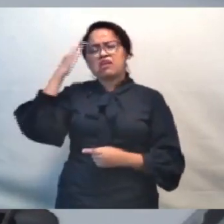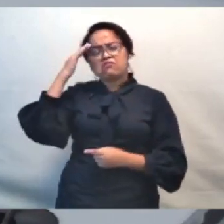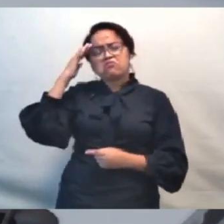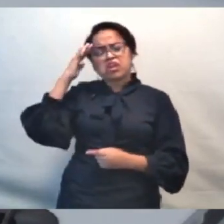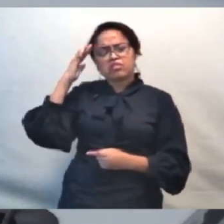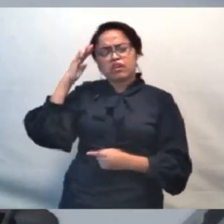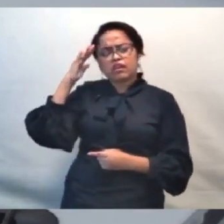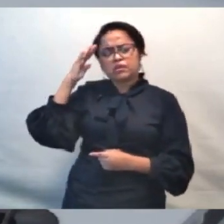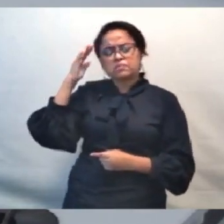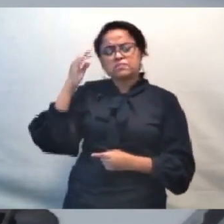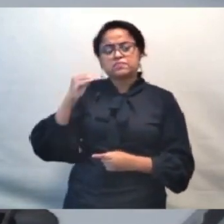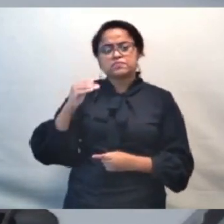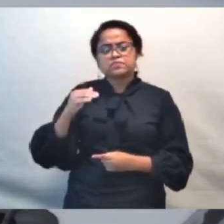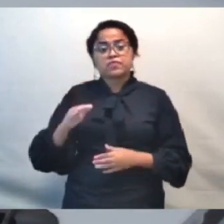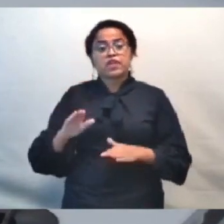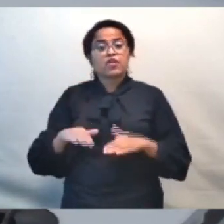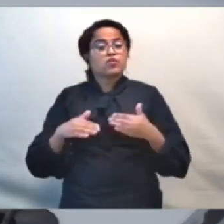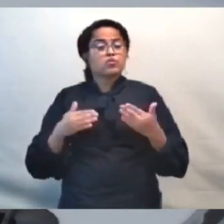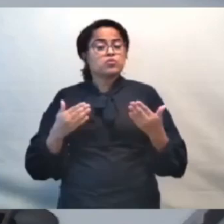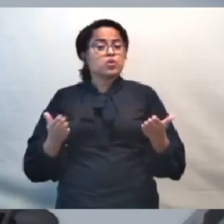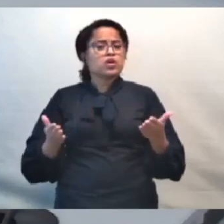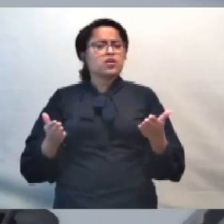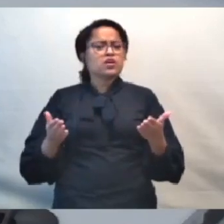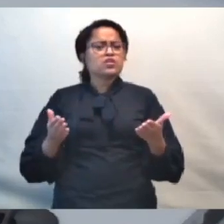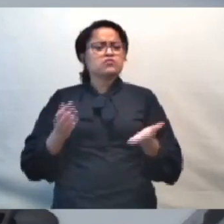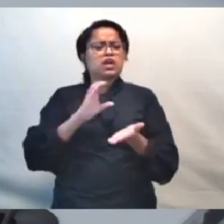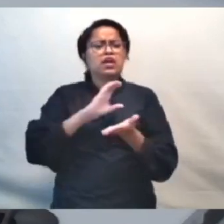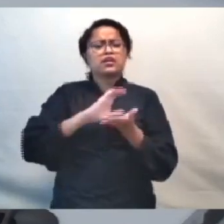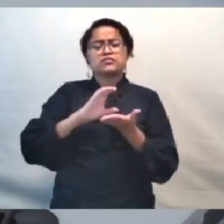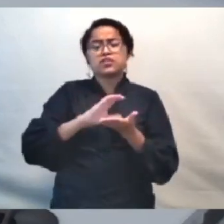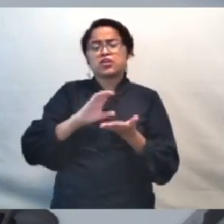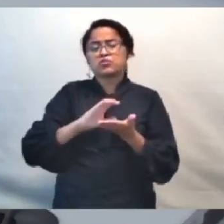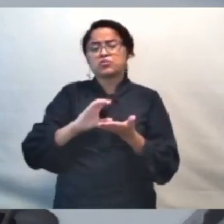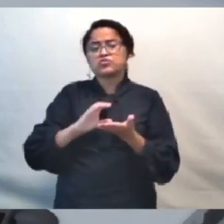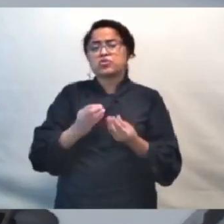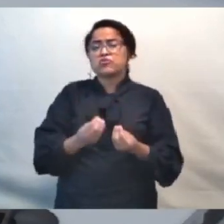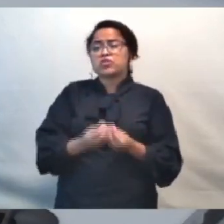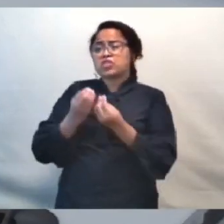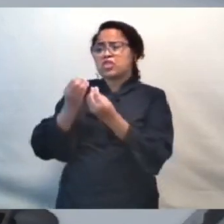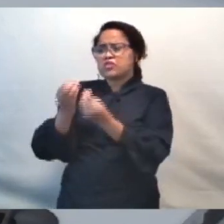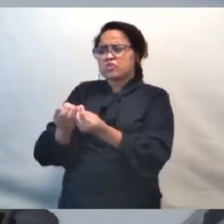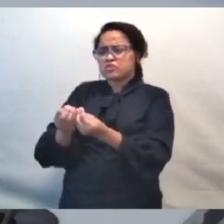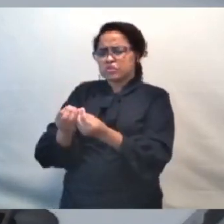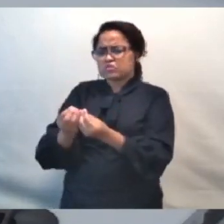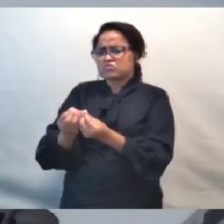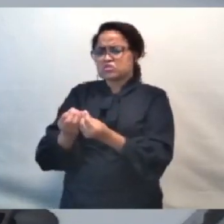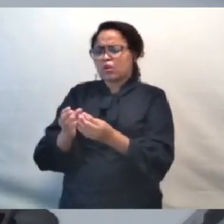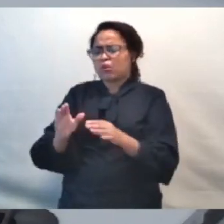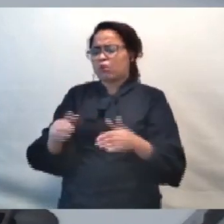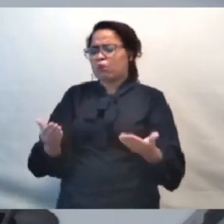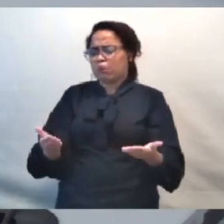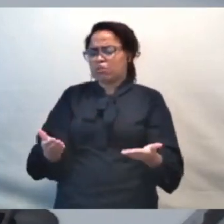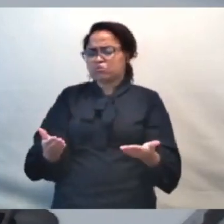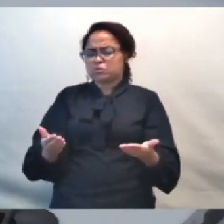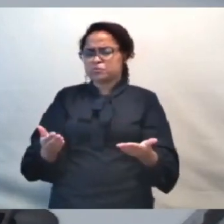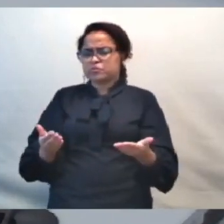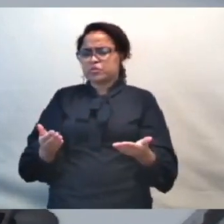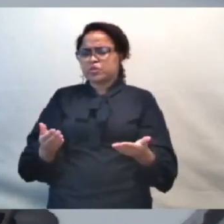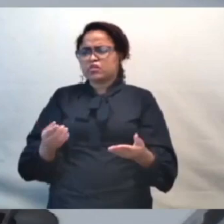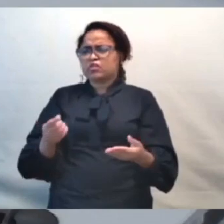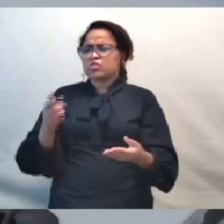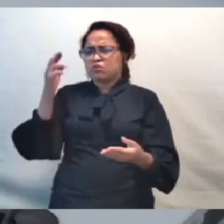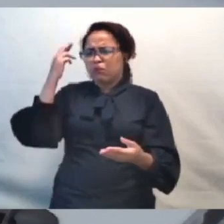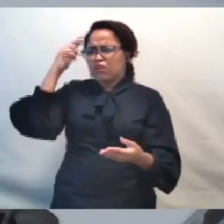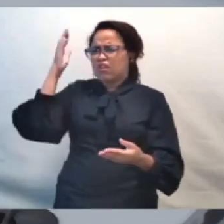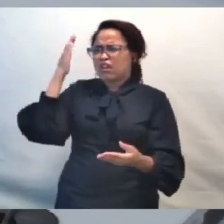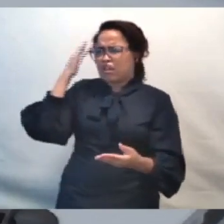Quando é que esses recursos foram devolvidos? Assim, o senhor sabe precisar? Porque a